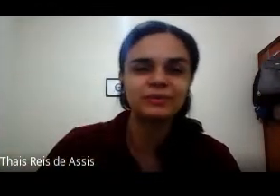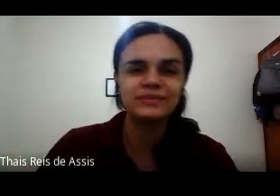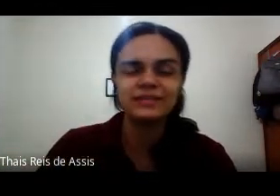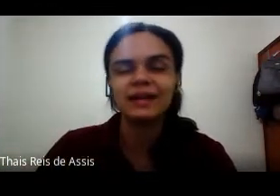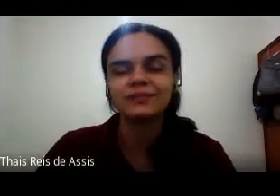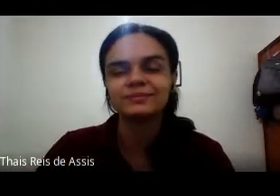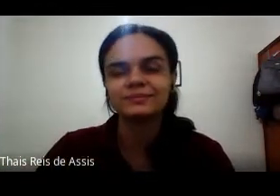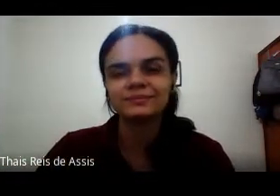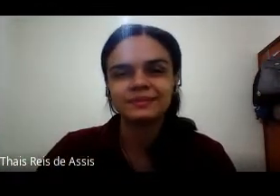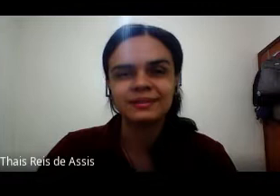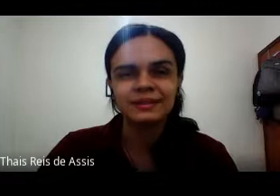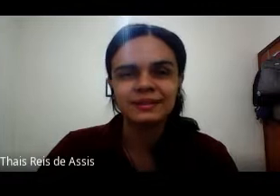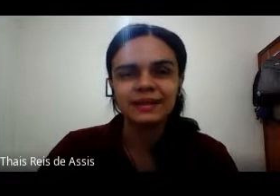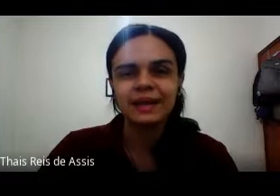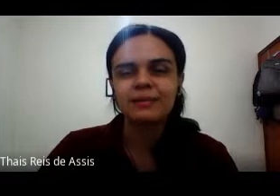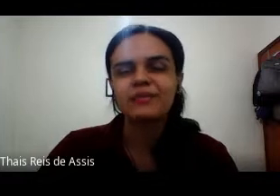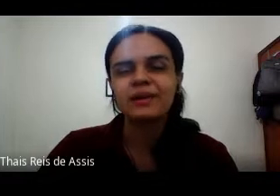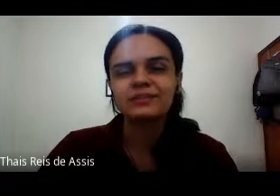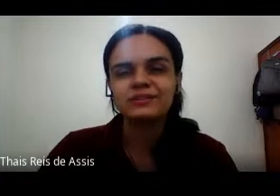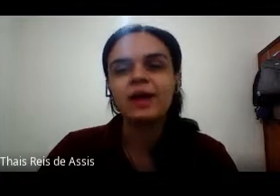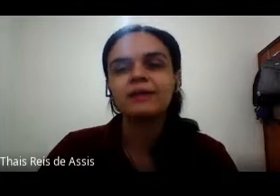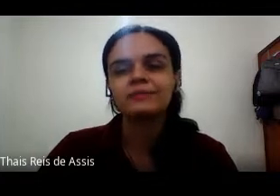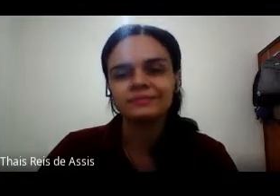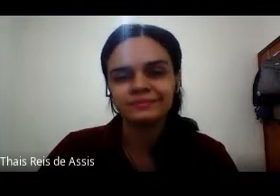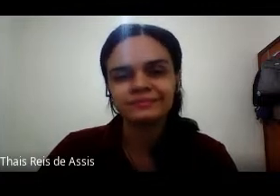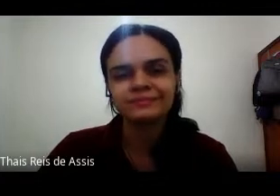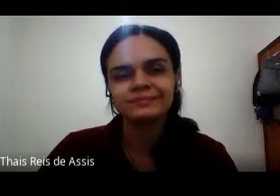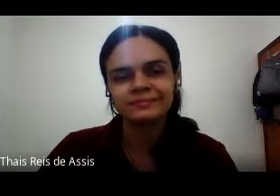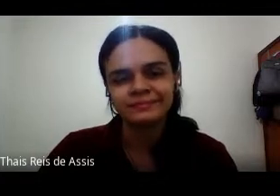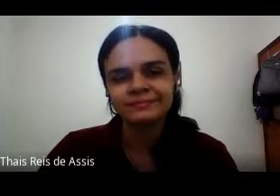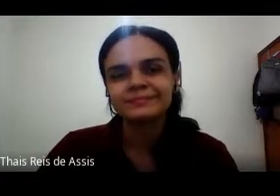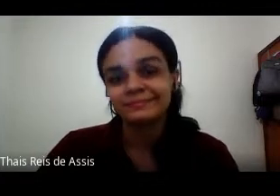para poder fazer tarefa. E acabava com o caderno sujado.